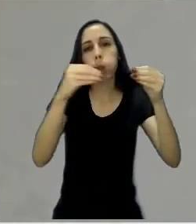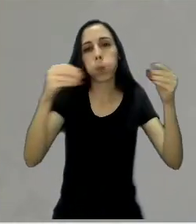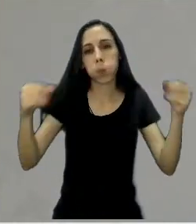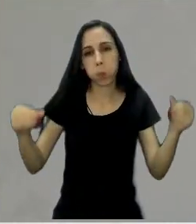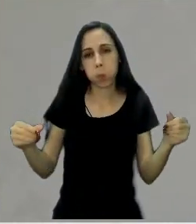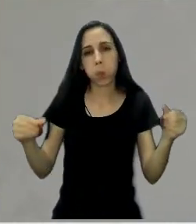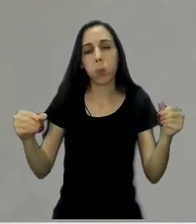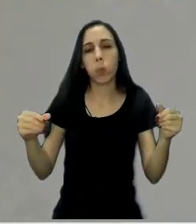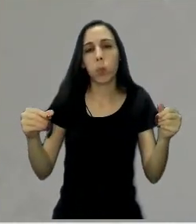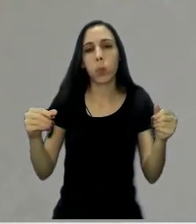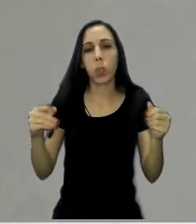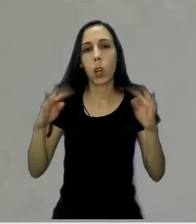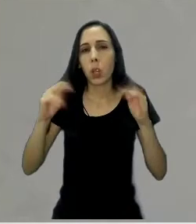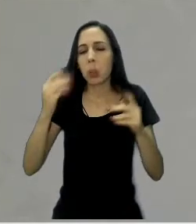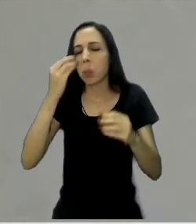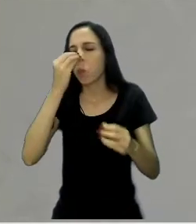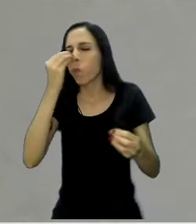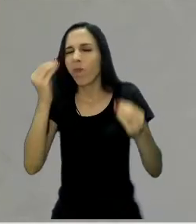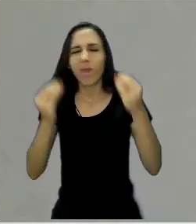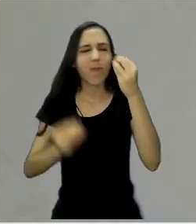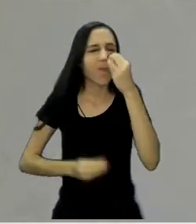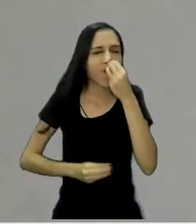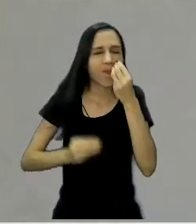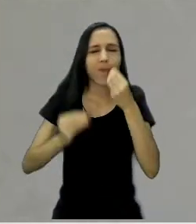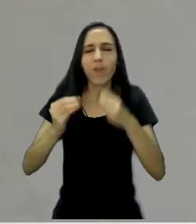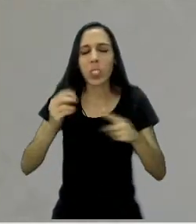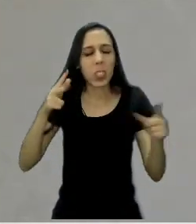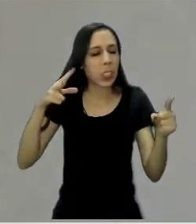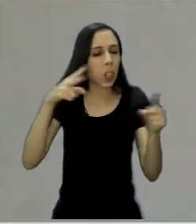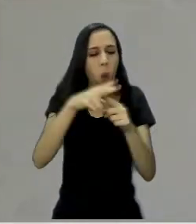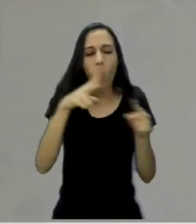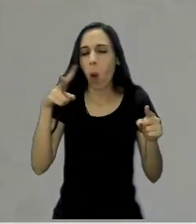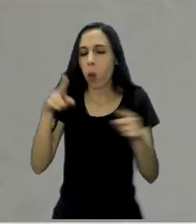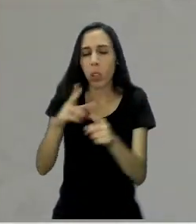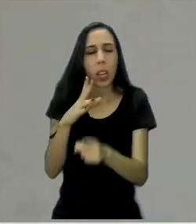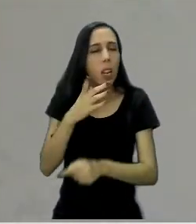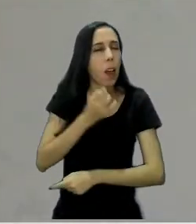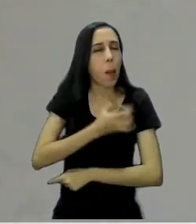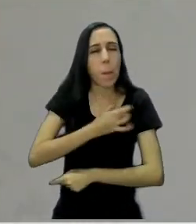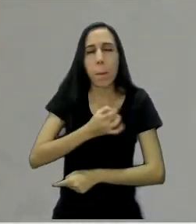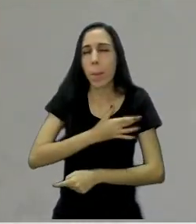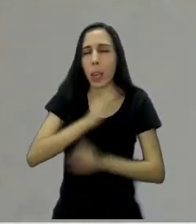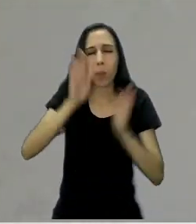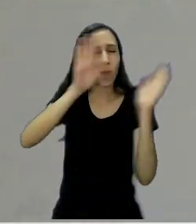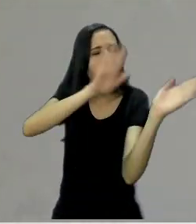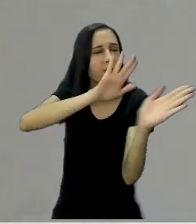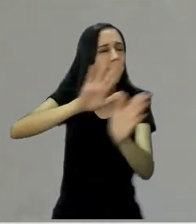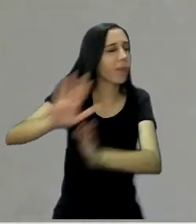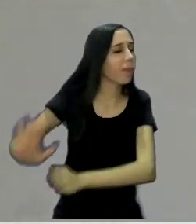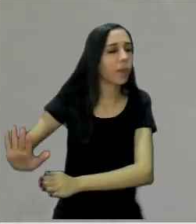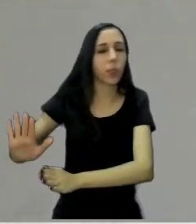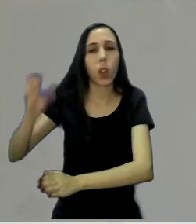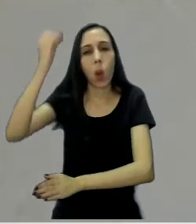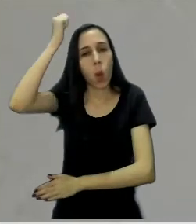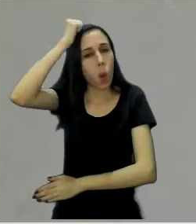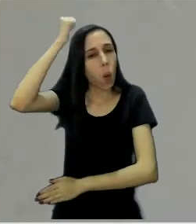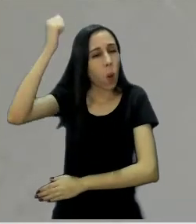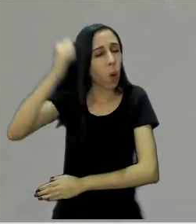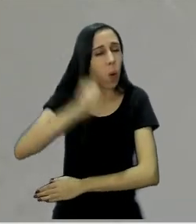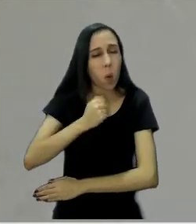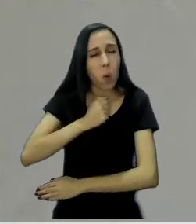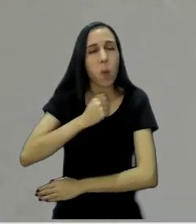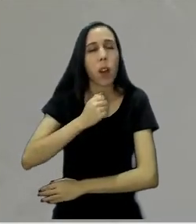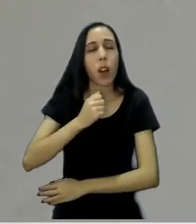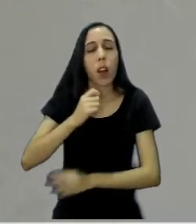prendem e nos liberte de todas as fortalezas de rejeição, medo, ansiedade,